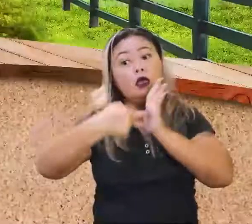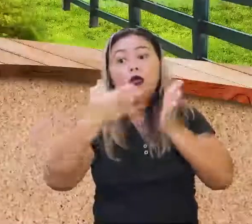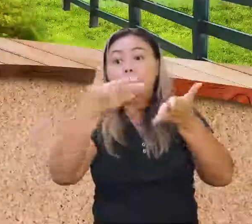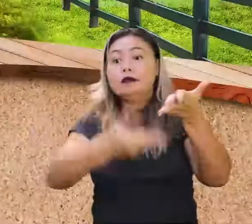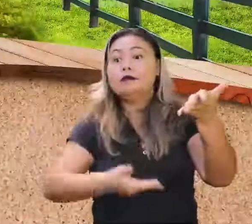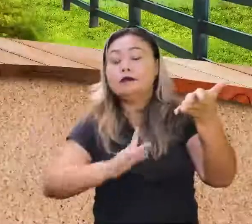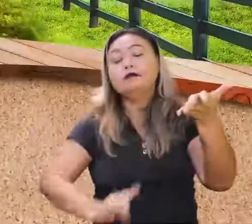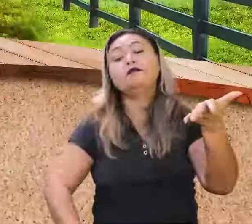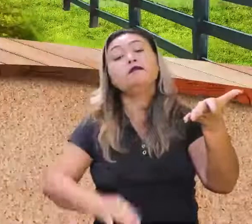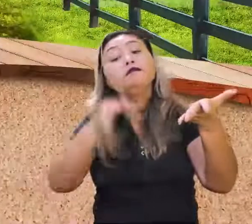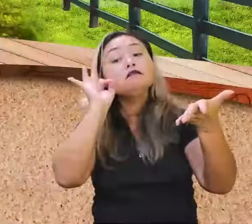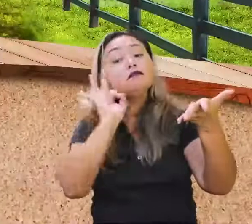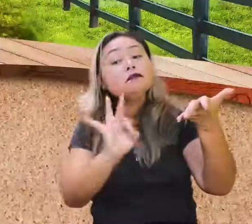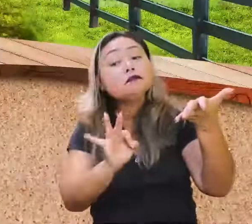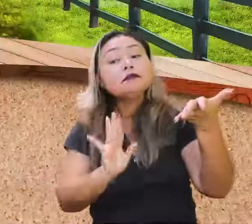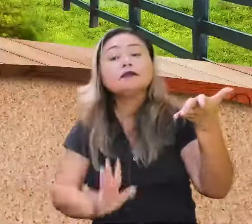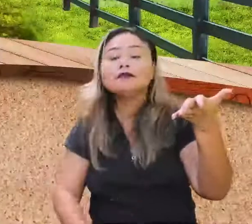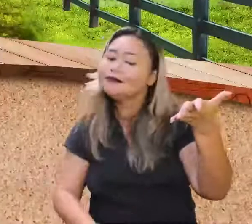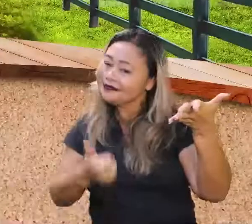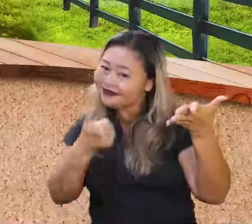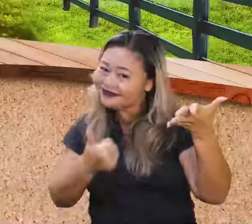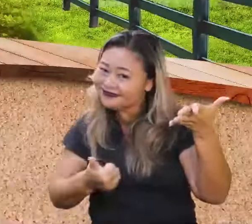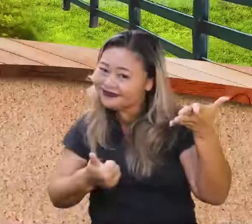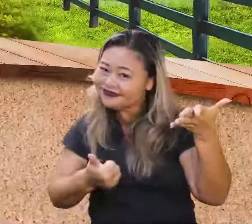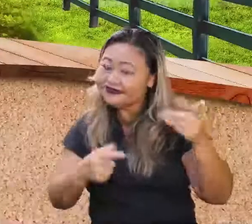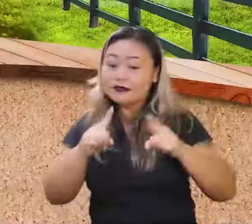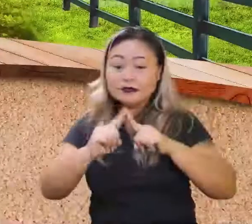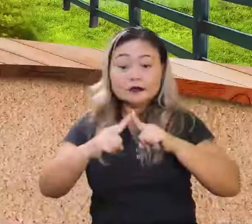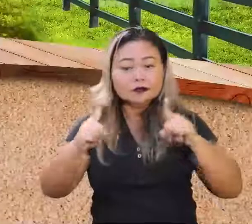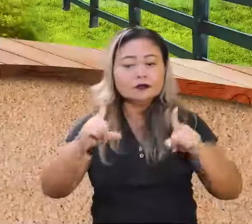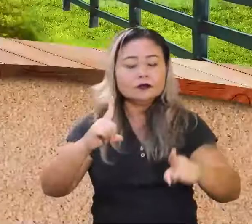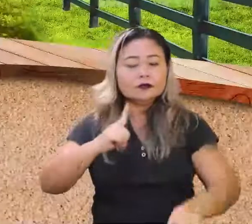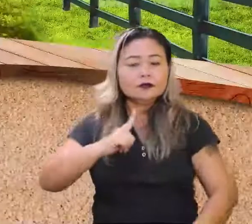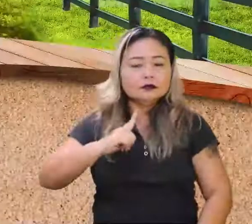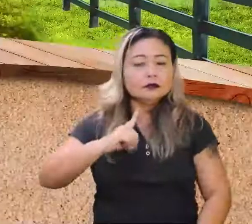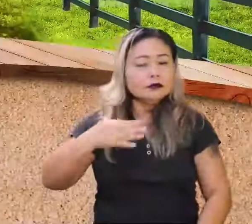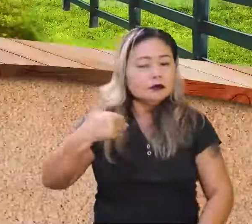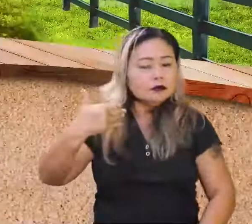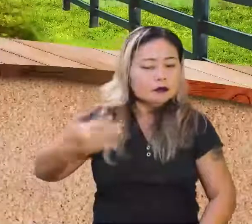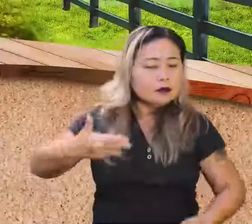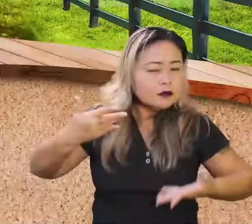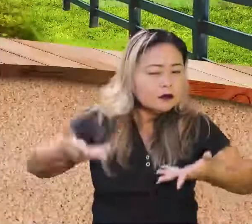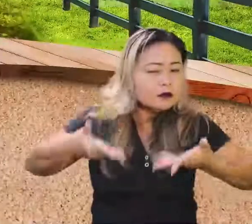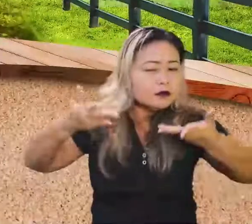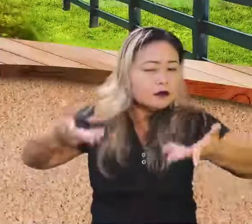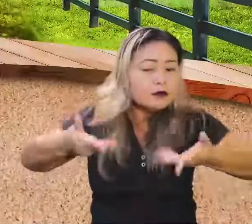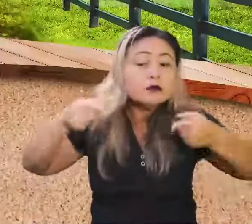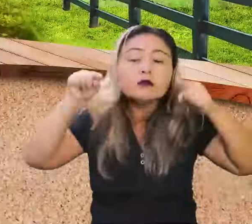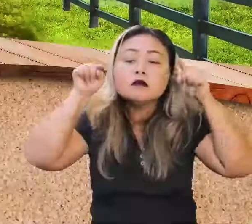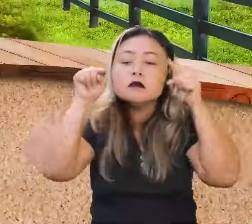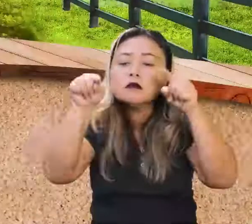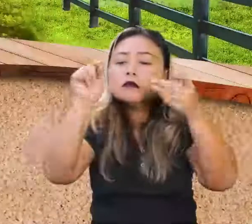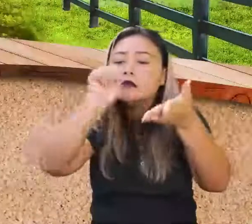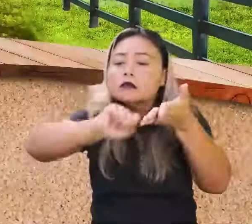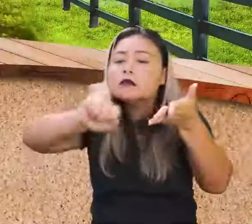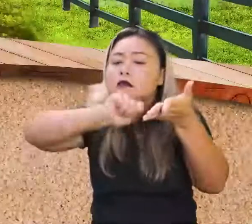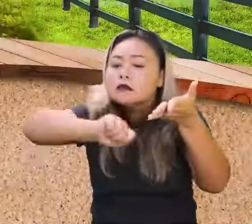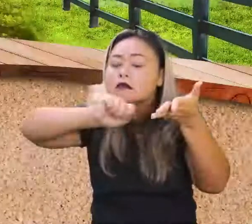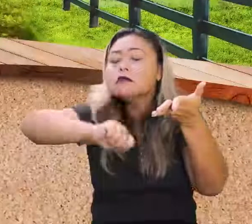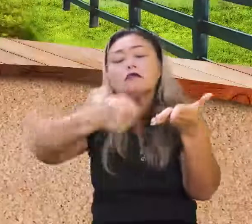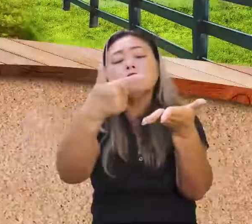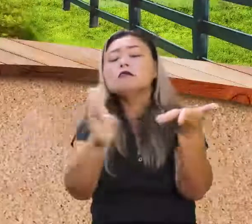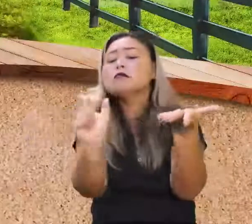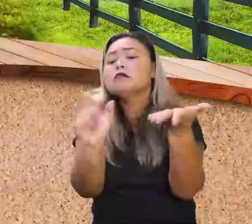do termo. Tá correto, tá bom? Mas eu tenho que forçar, incentivar que vocês escrevam também o